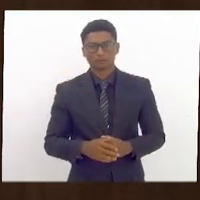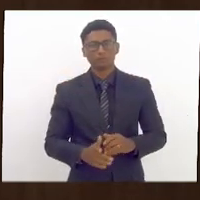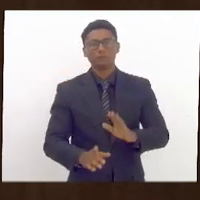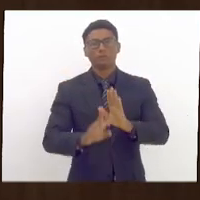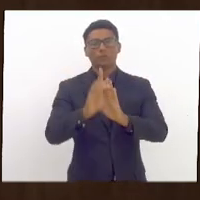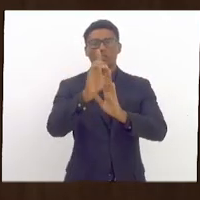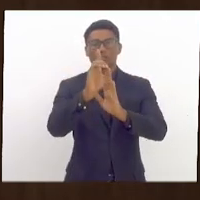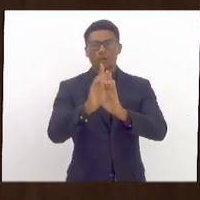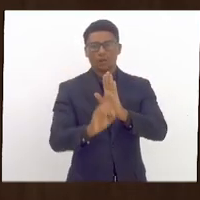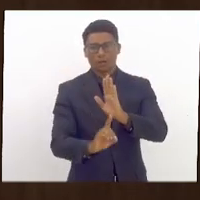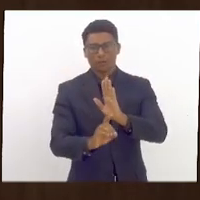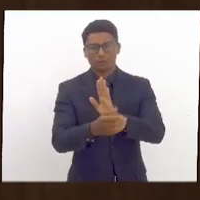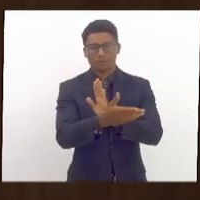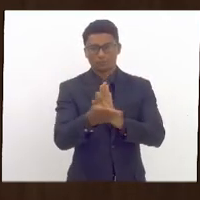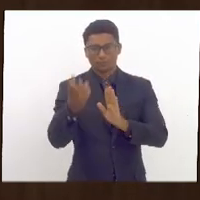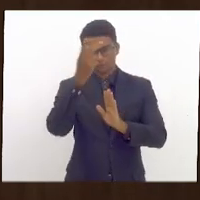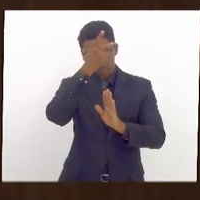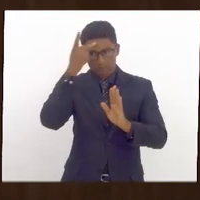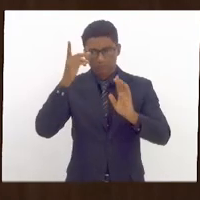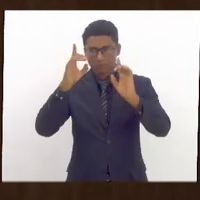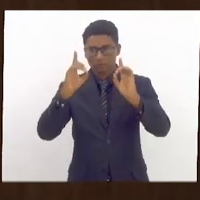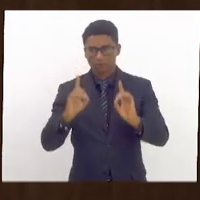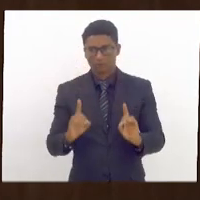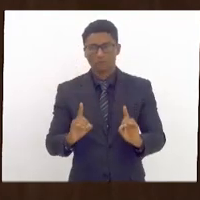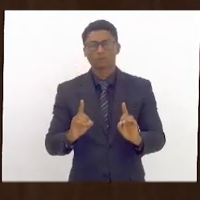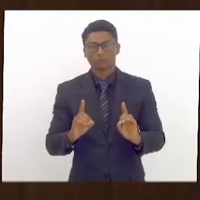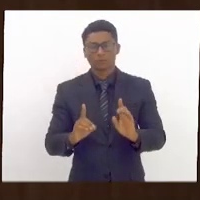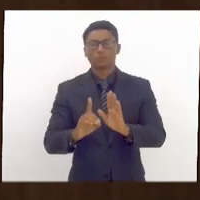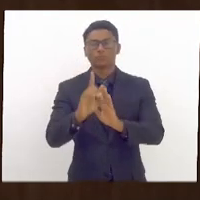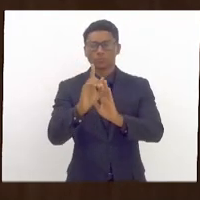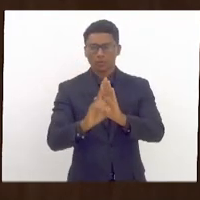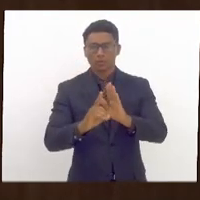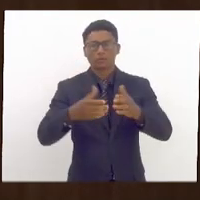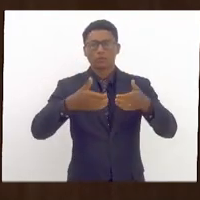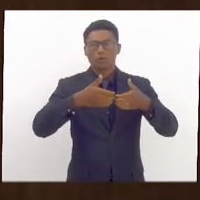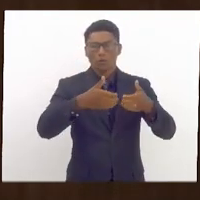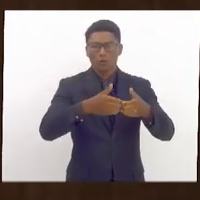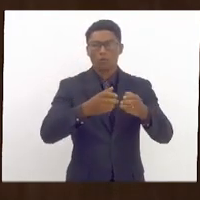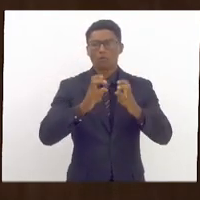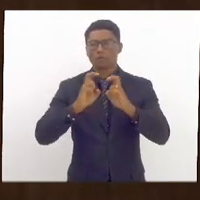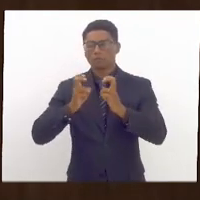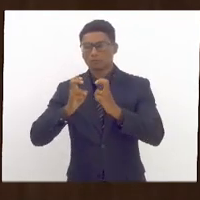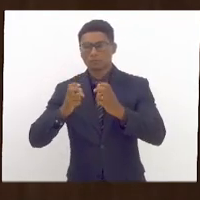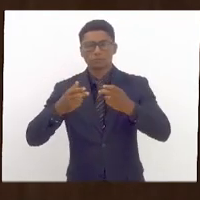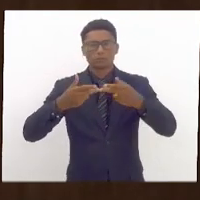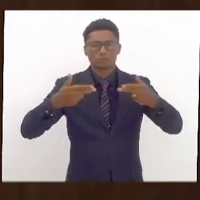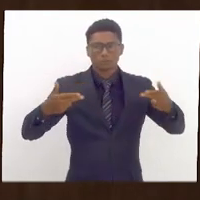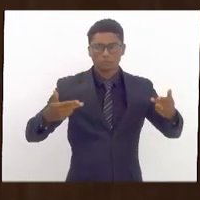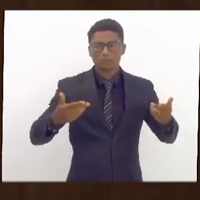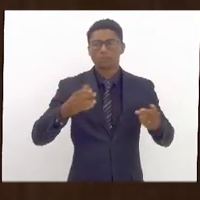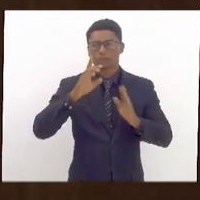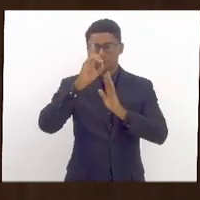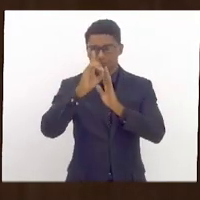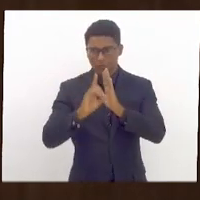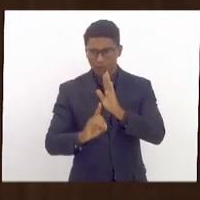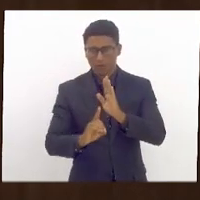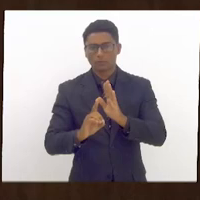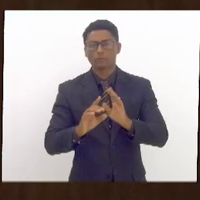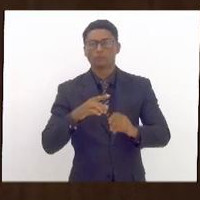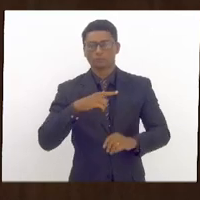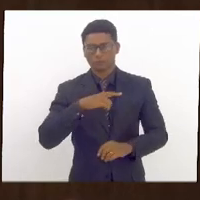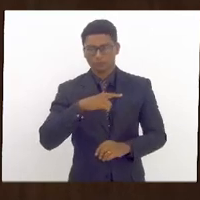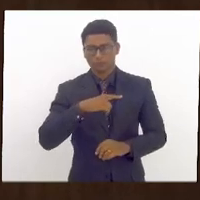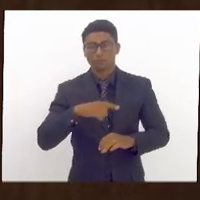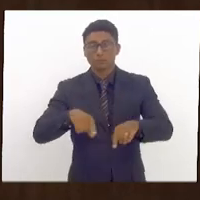transporte público dos deficientes, das portadoras de deficiências e de doenças